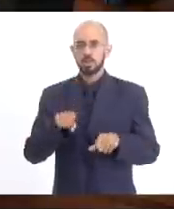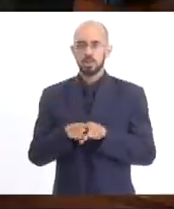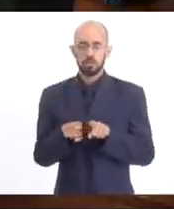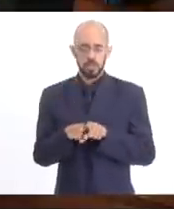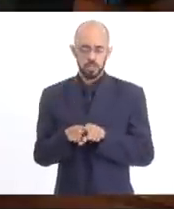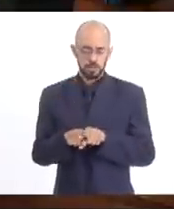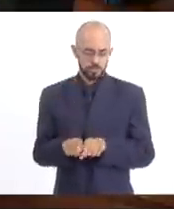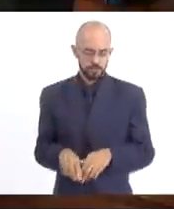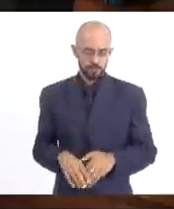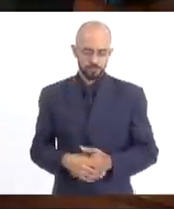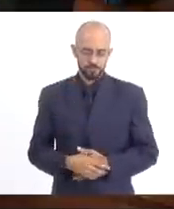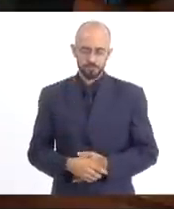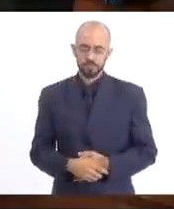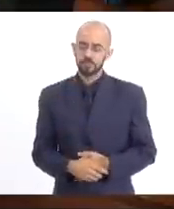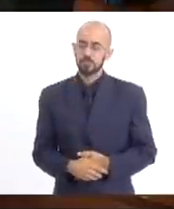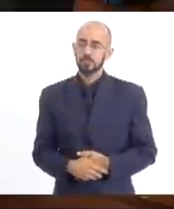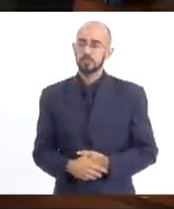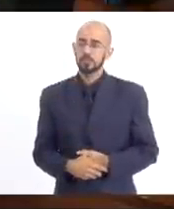é...